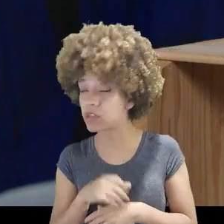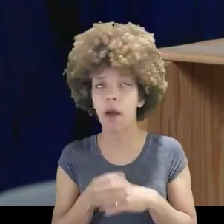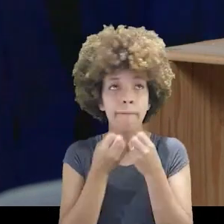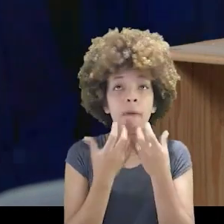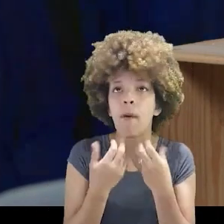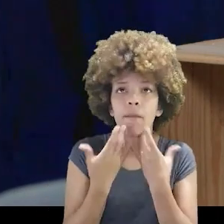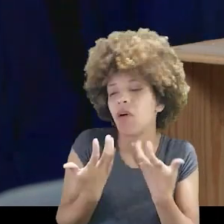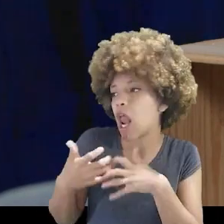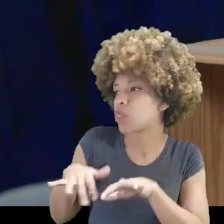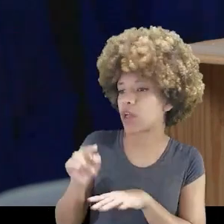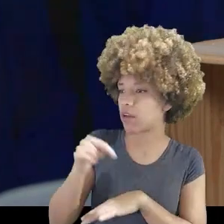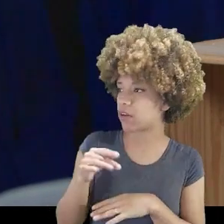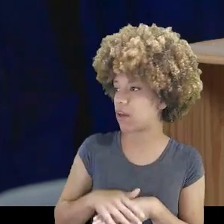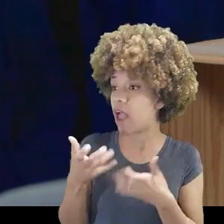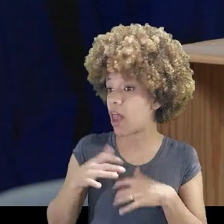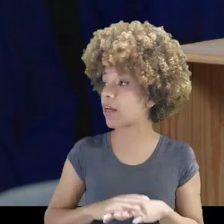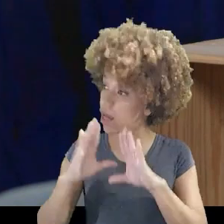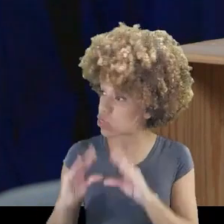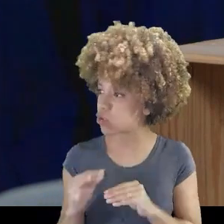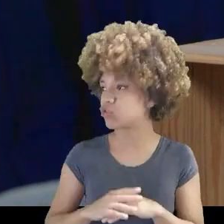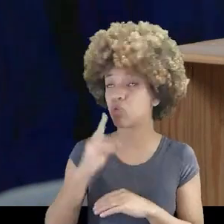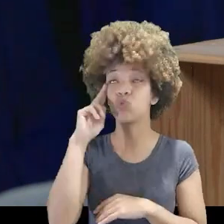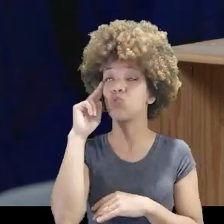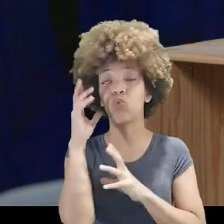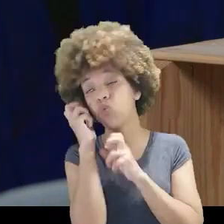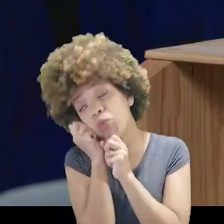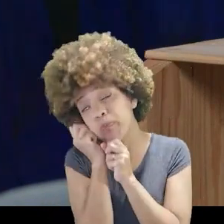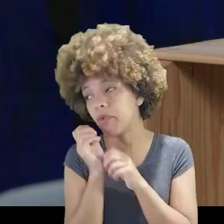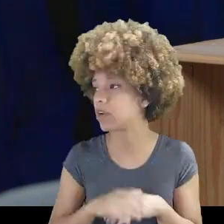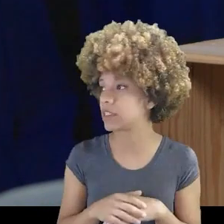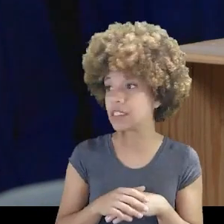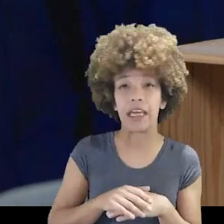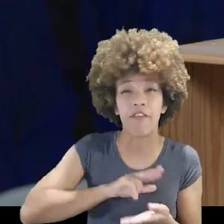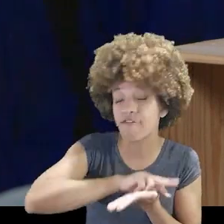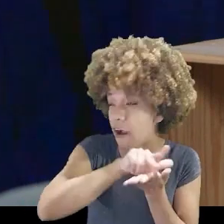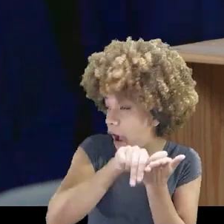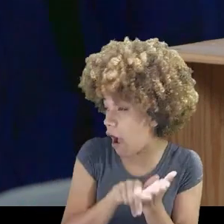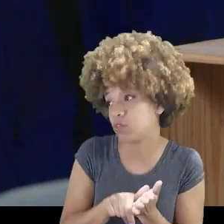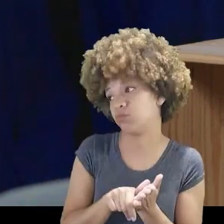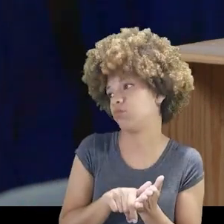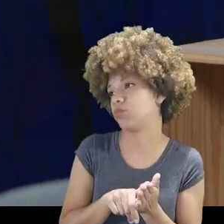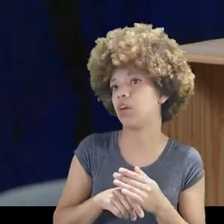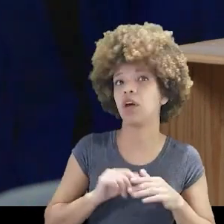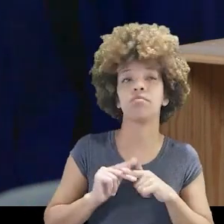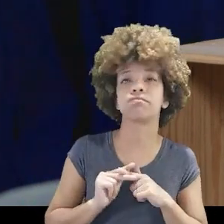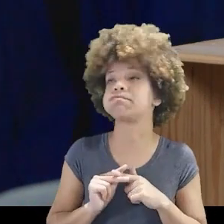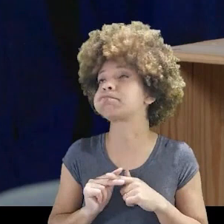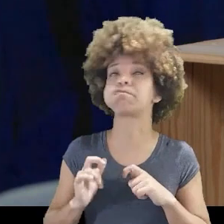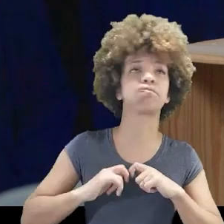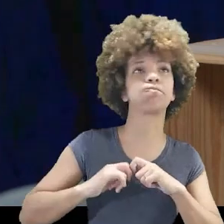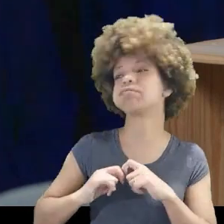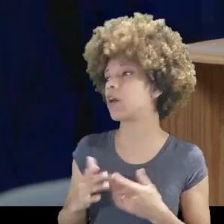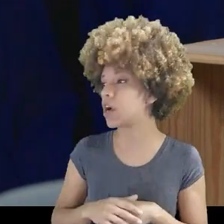tão bom tão bom que ela não quer mais tá aqui na tela quer fazer de noite tudo dormindo está lotado esse menino se masturbando